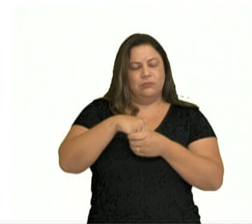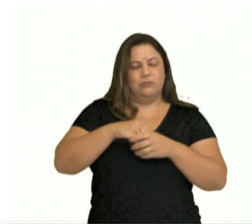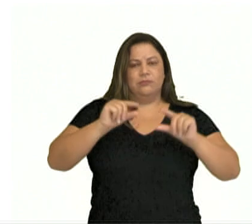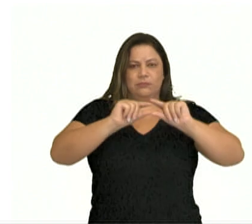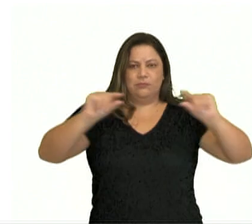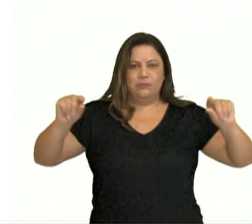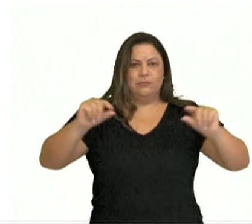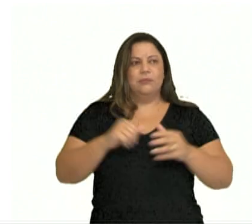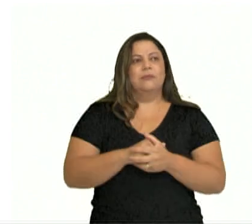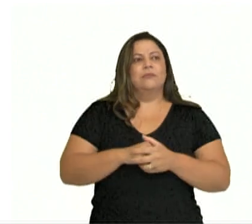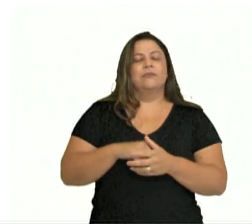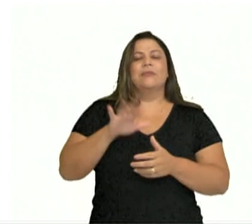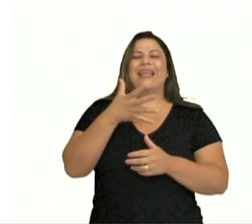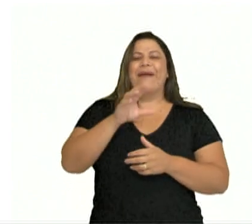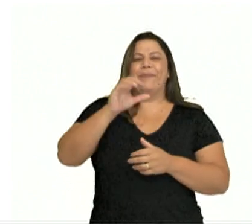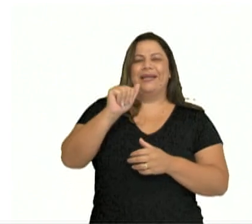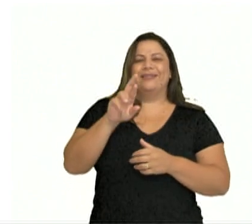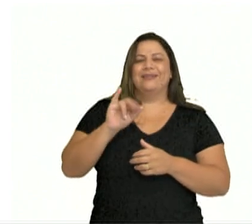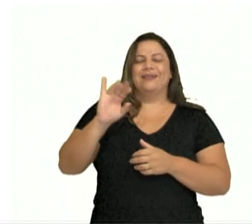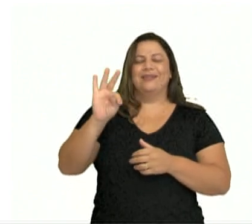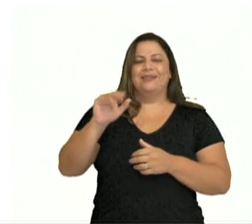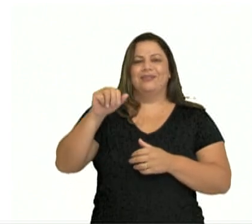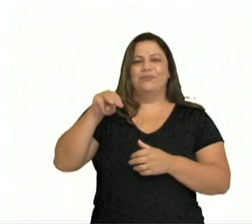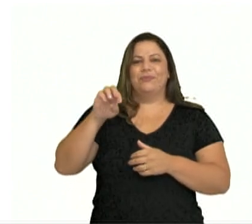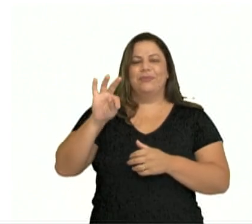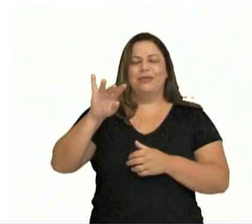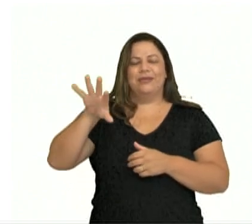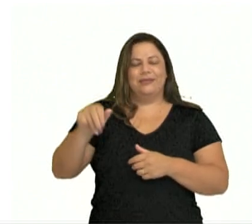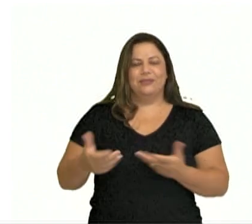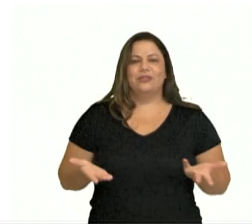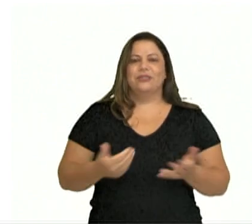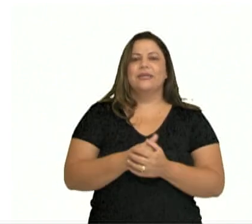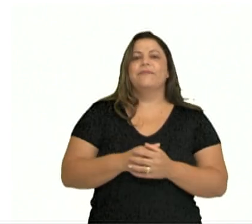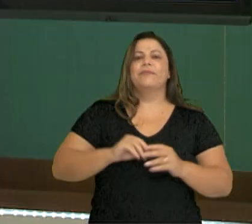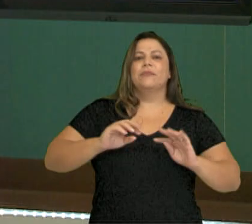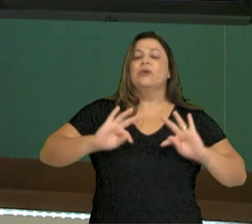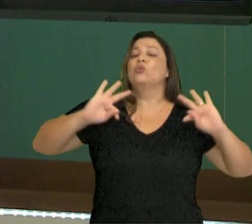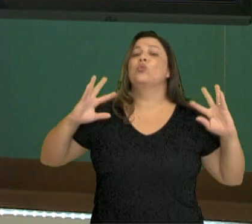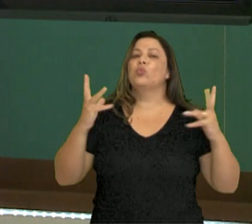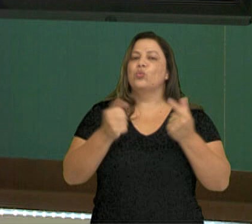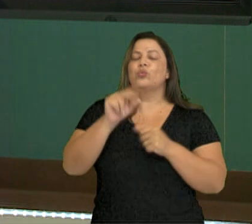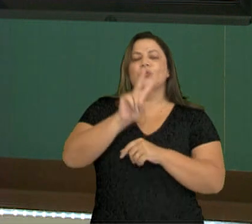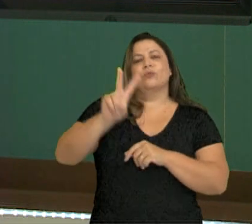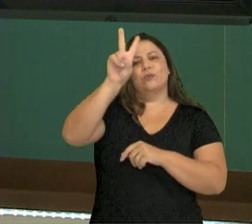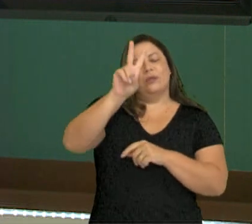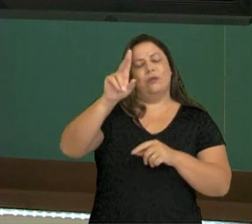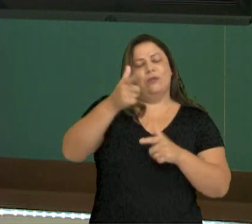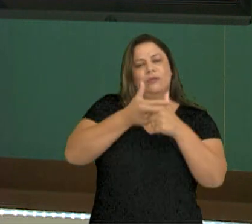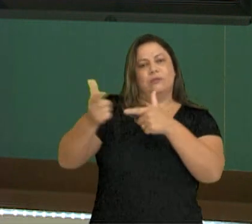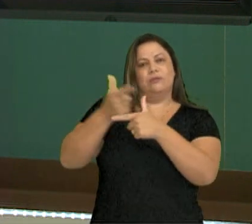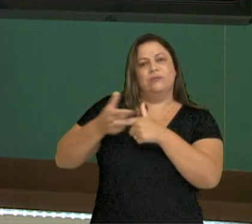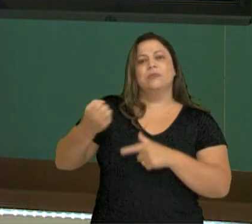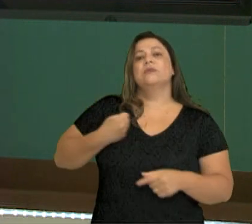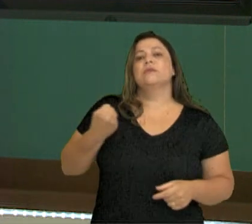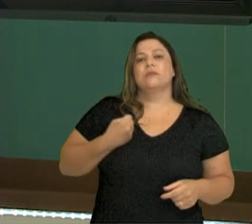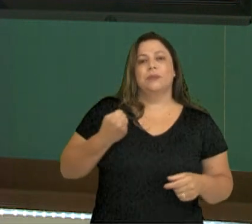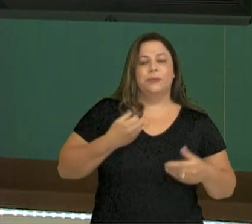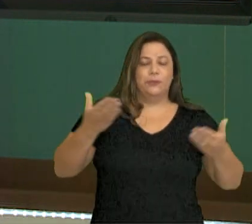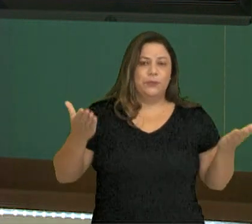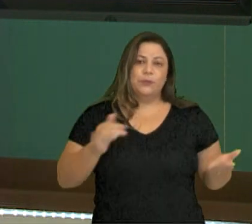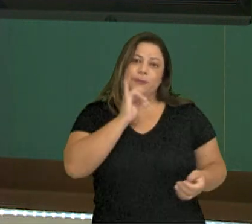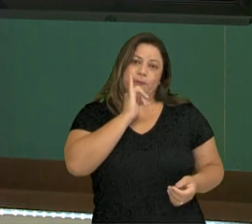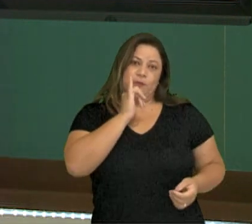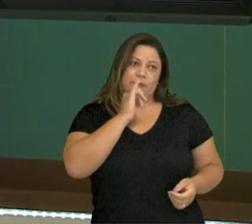tendência central é a média aritmética, onde a gente pega todos os valores e divide pelo número de valores que eu tenho. Por exemplo, aqui eu